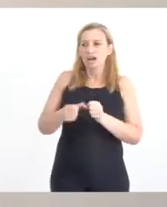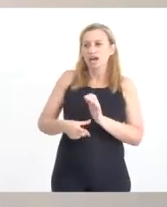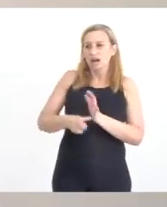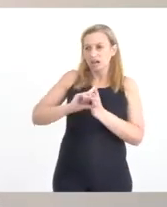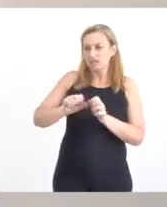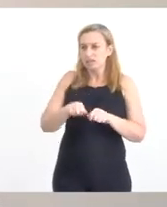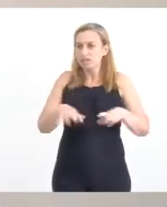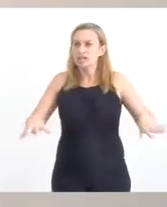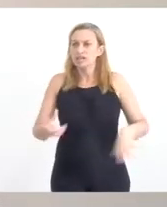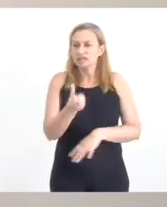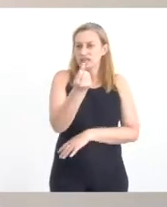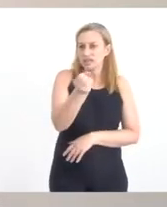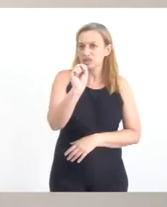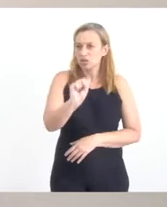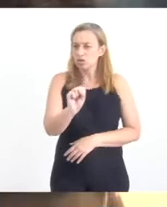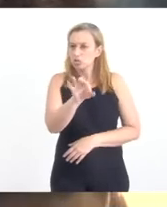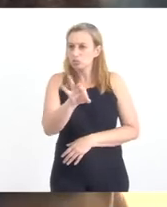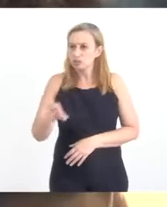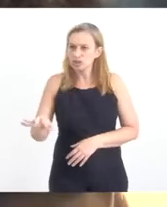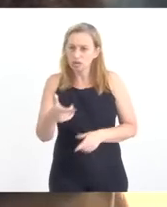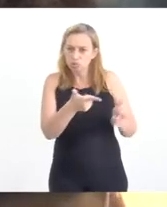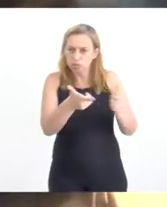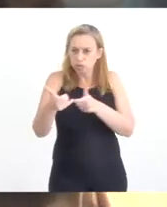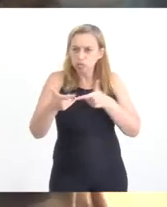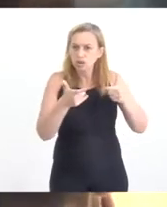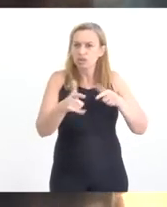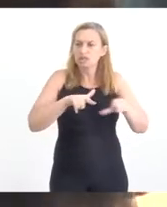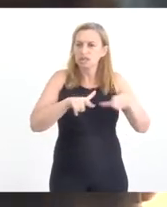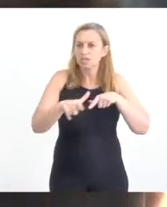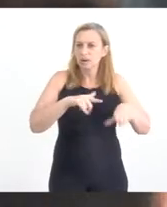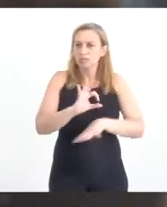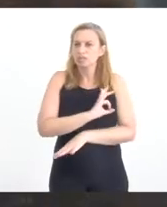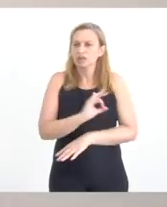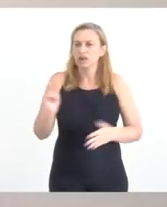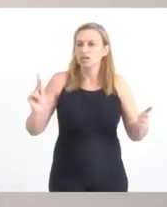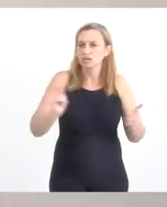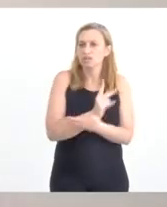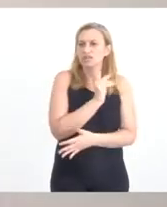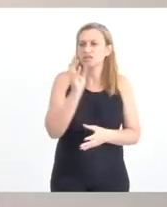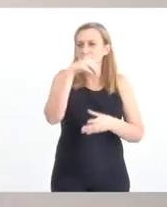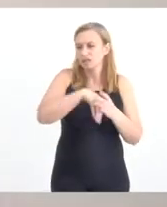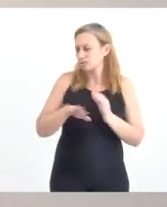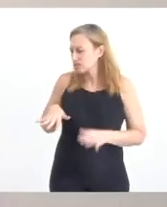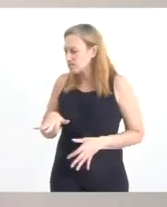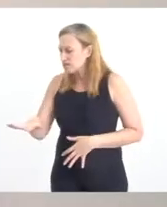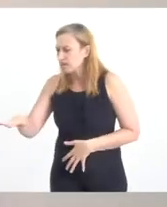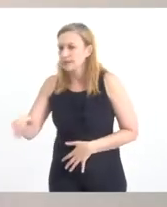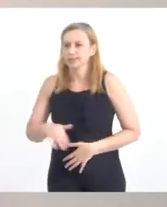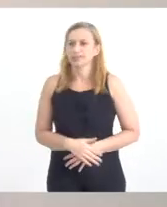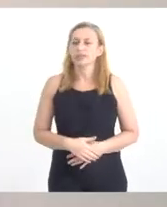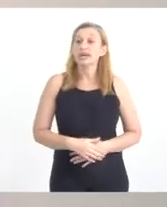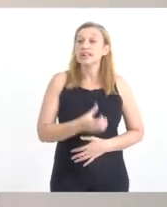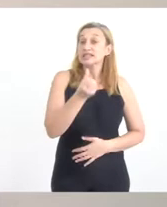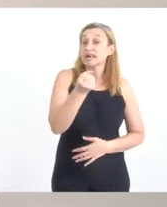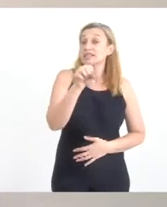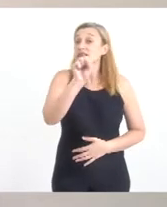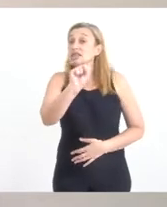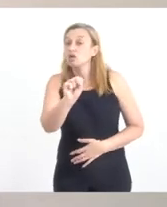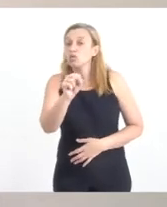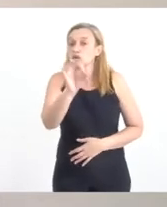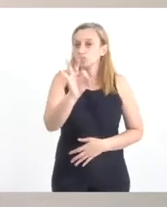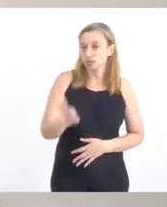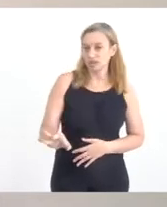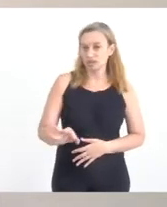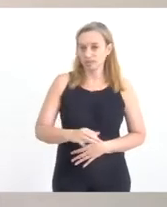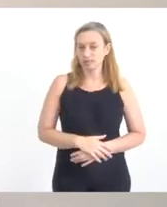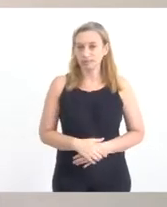68 por cento dos tiroteios causados em ações e operações policiais aconteceram em favelas 68